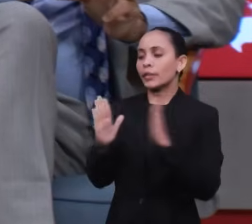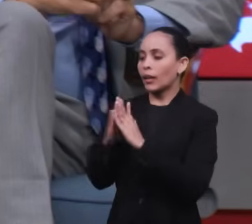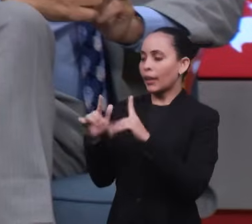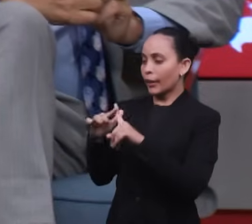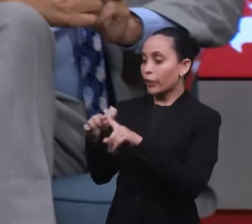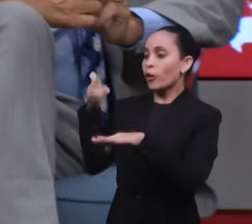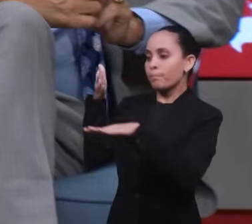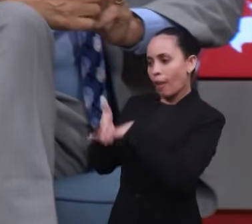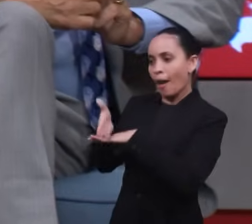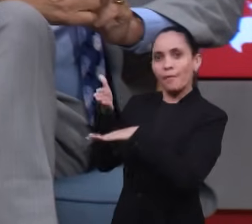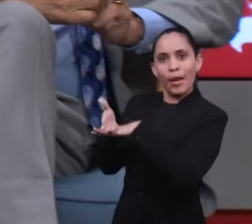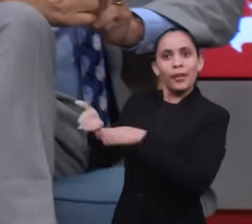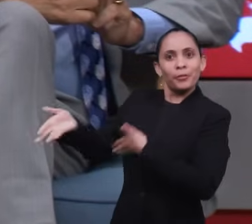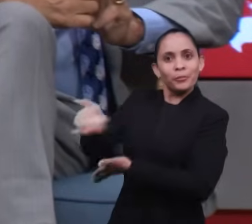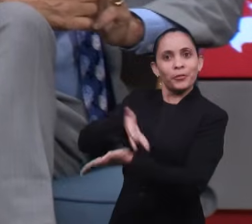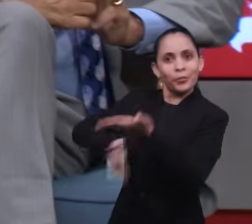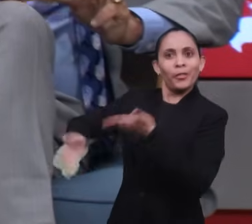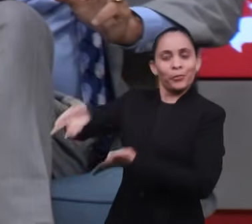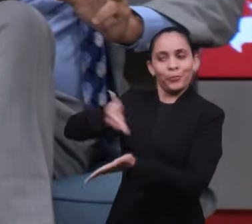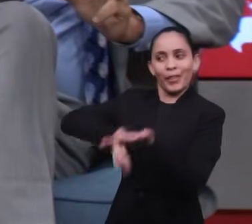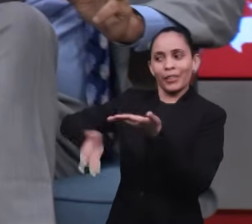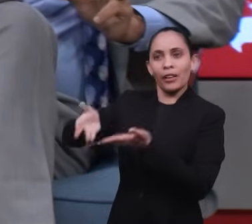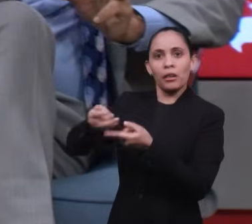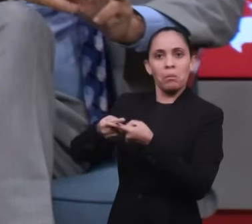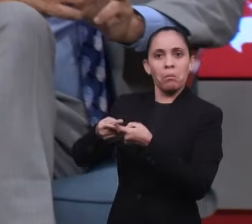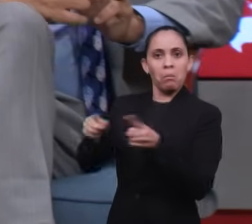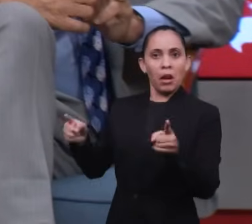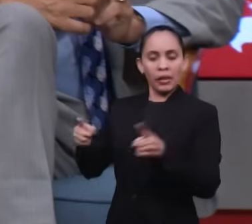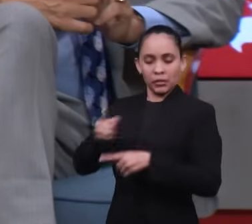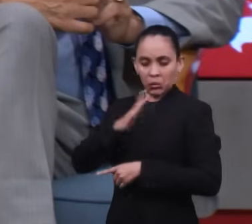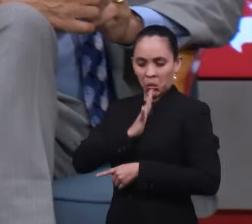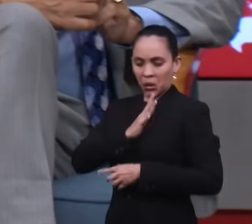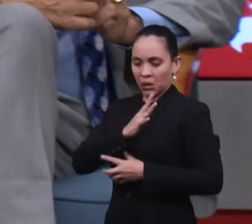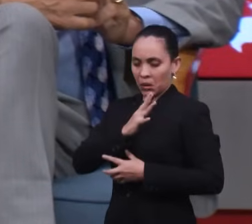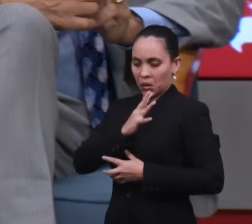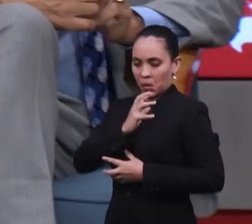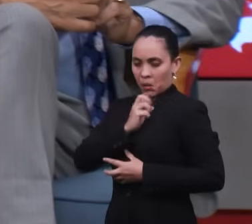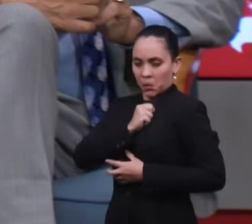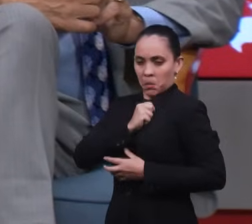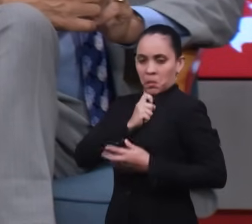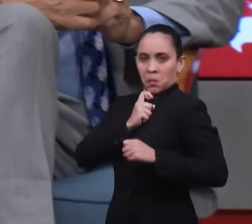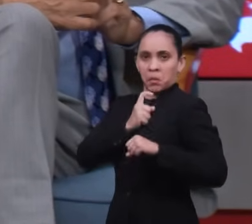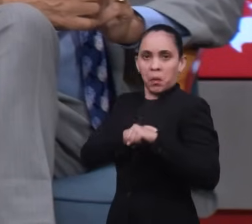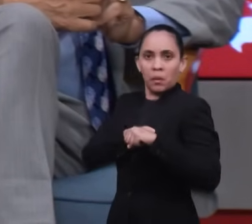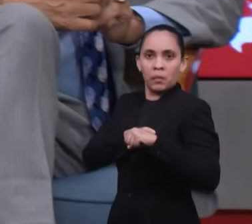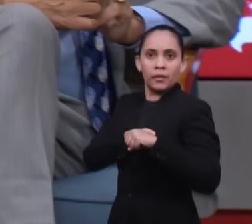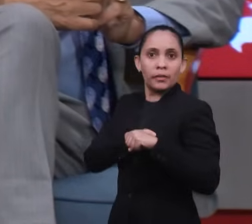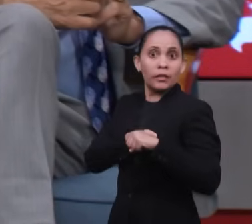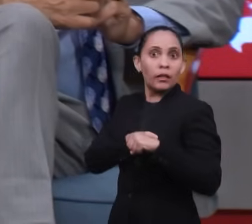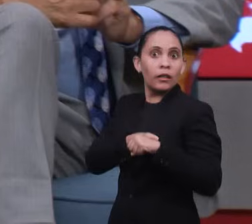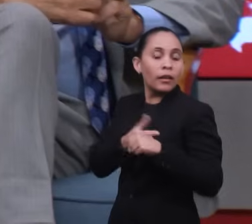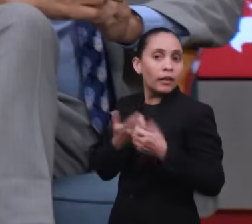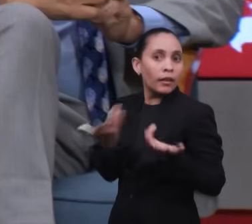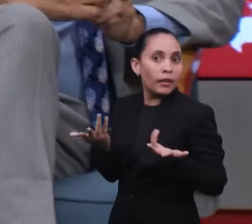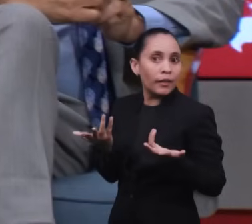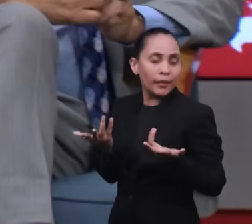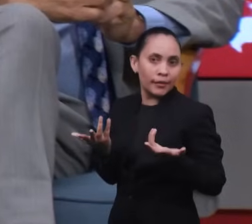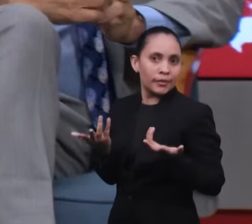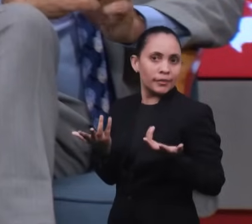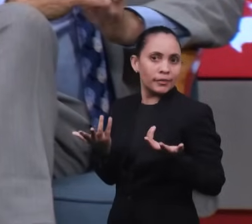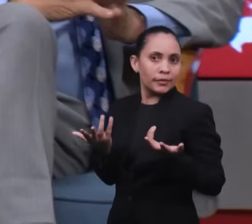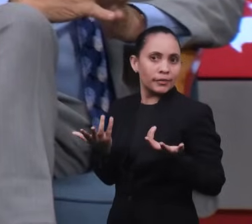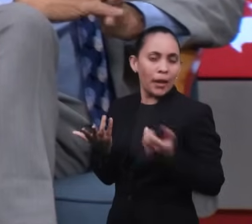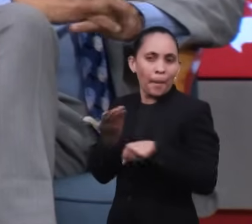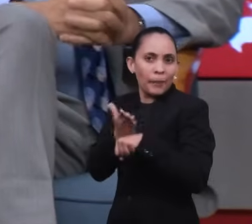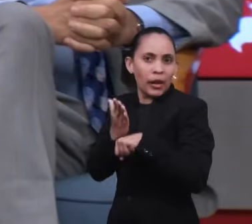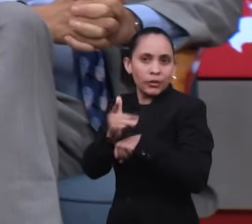vezes você está ali na igreja, vivendo na igreja, participando da igreja, mas você dorme, ou seja, você já perdeu tudo